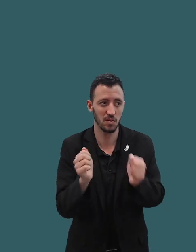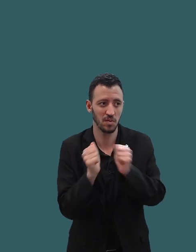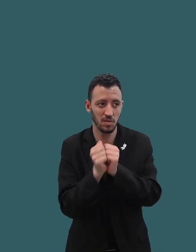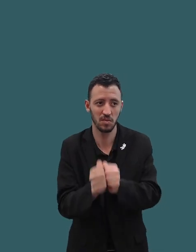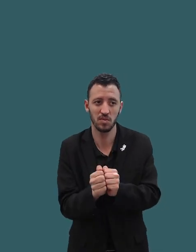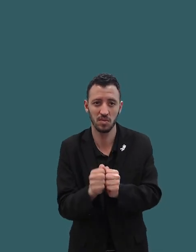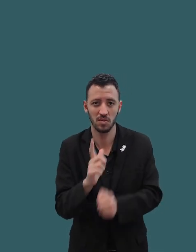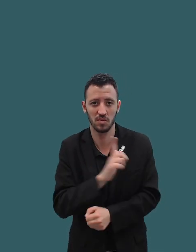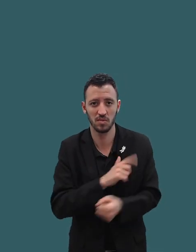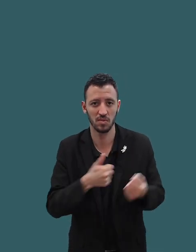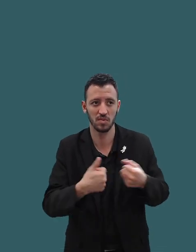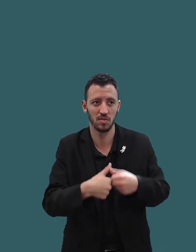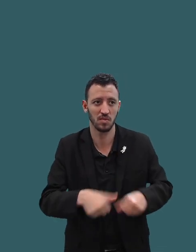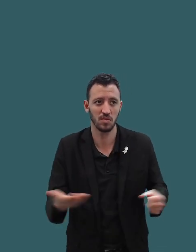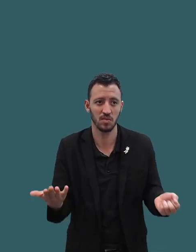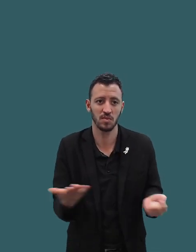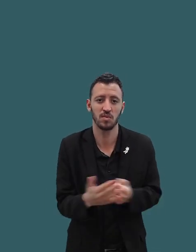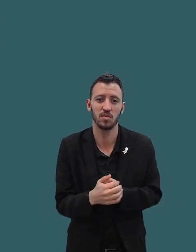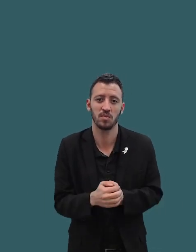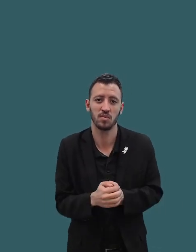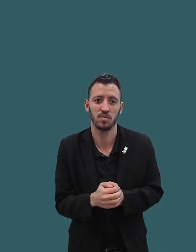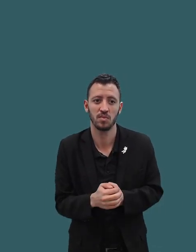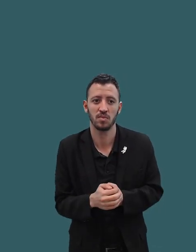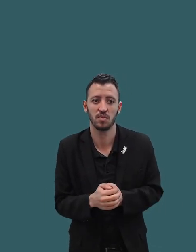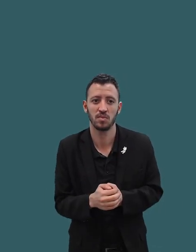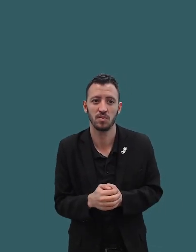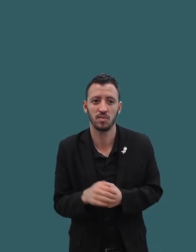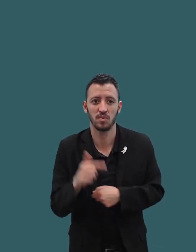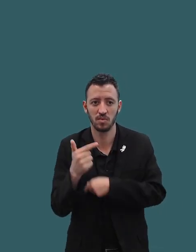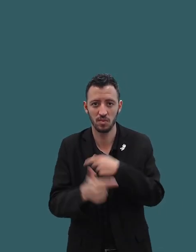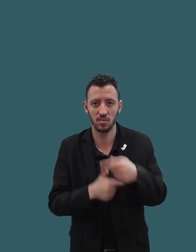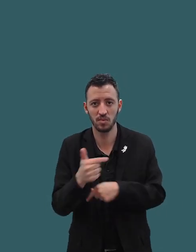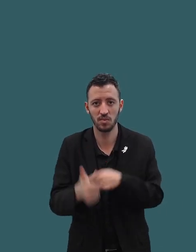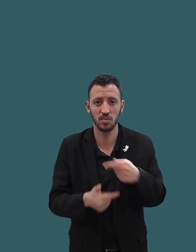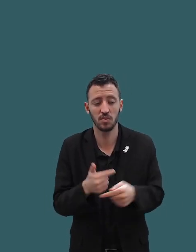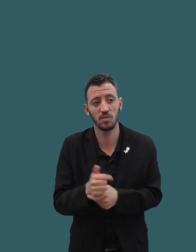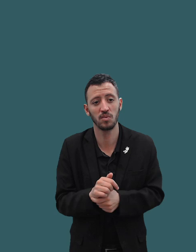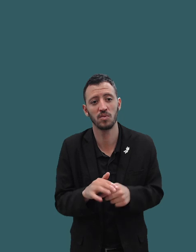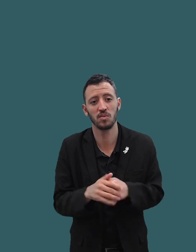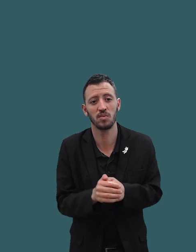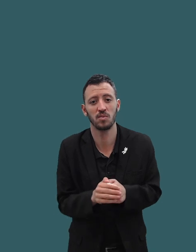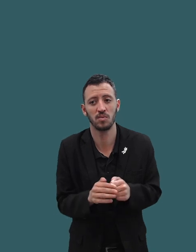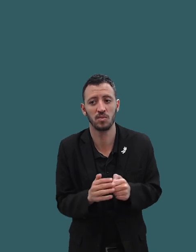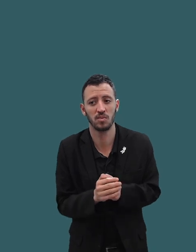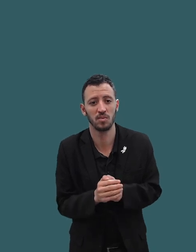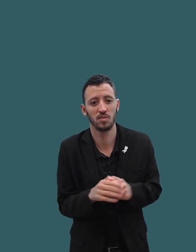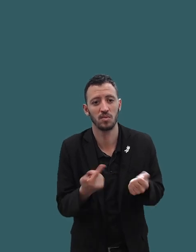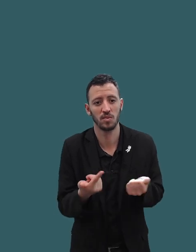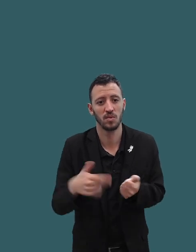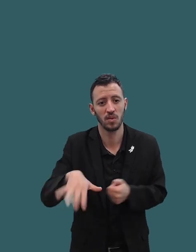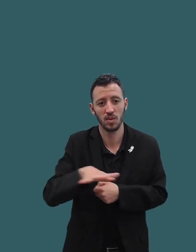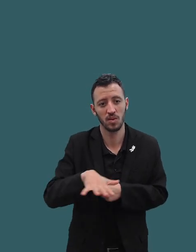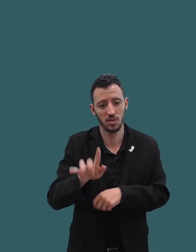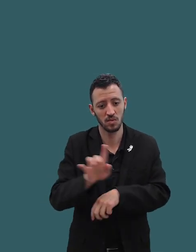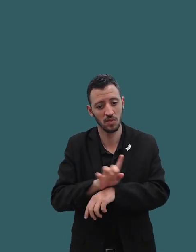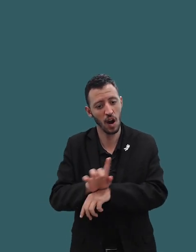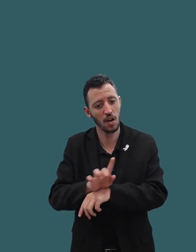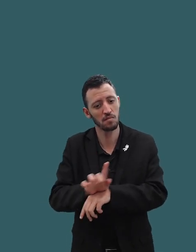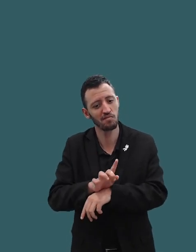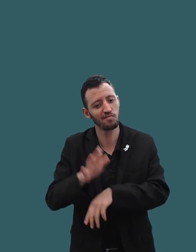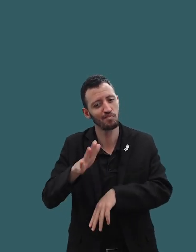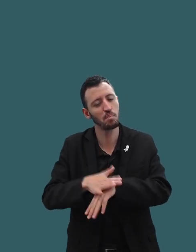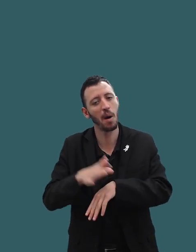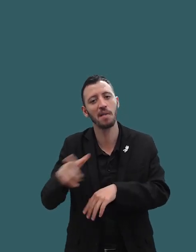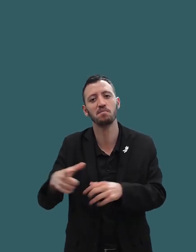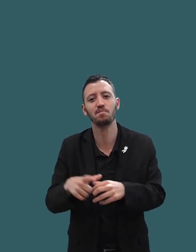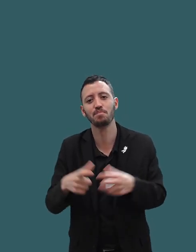juntas estamos, né, nesse trabalho é uma área de gestão, mas é muito mais